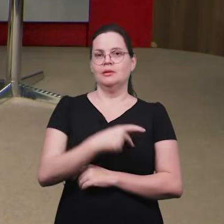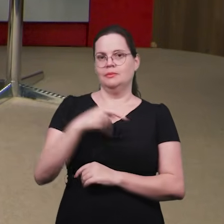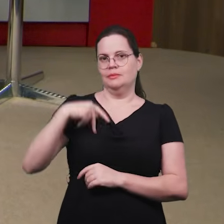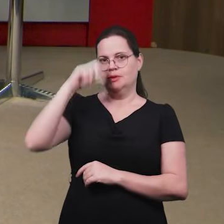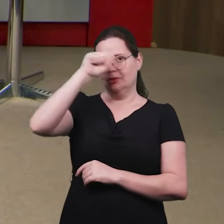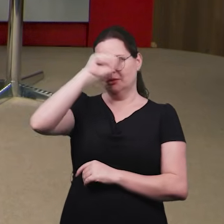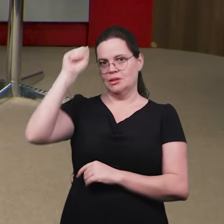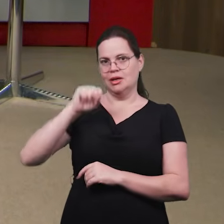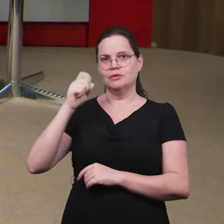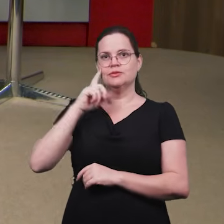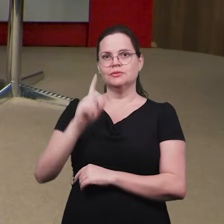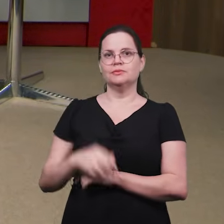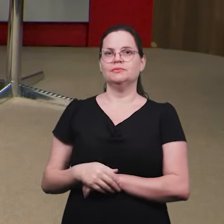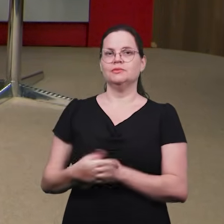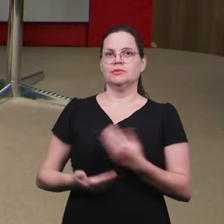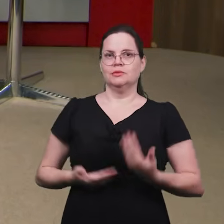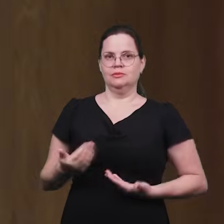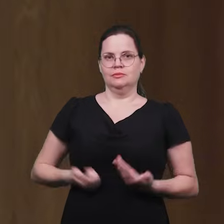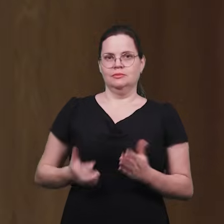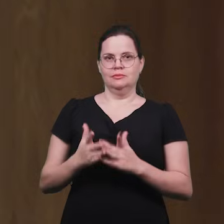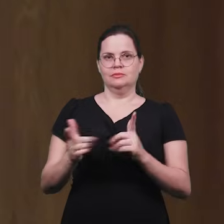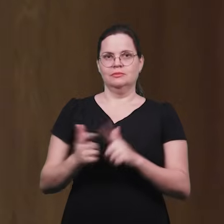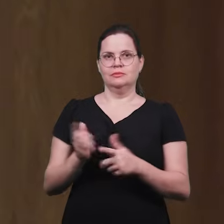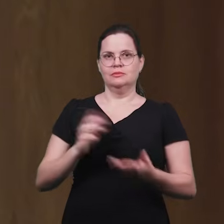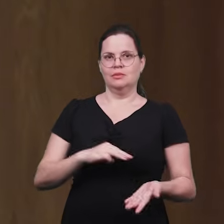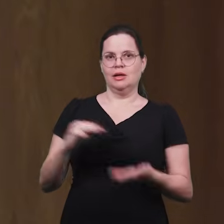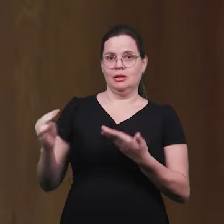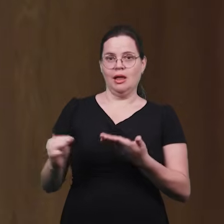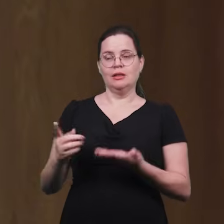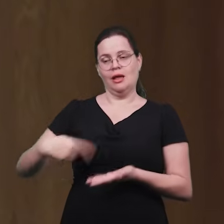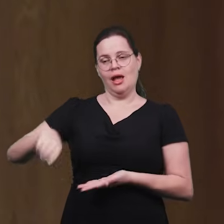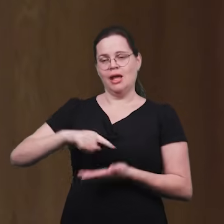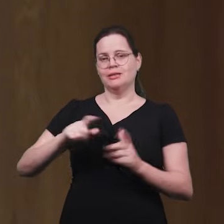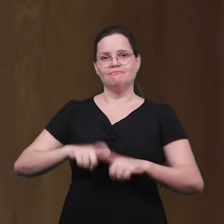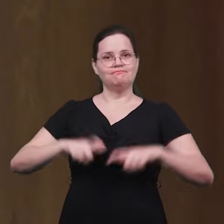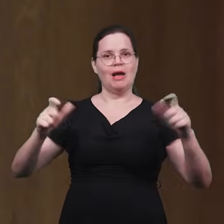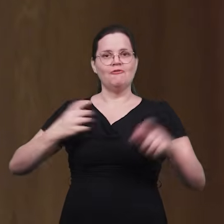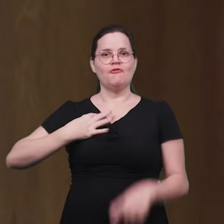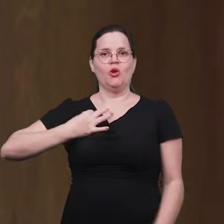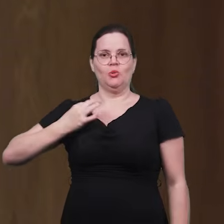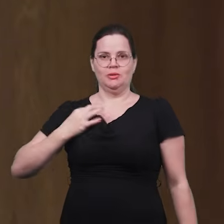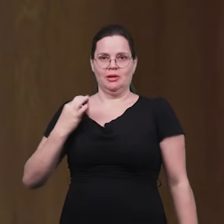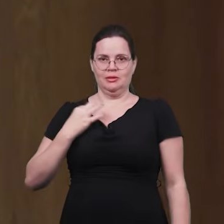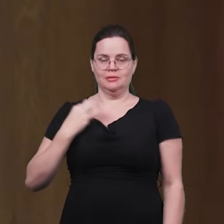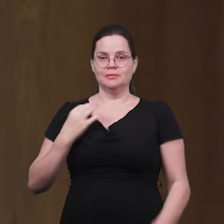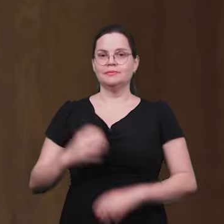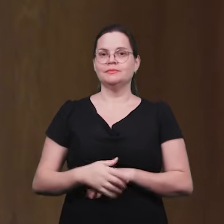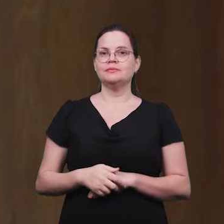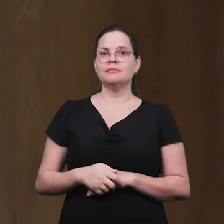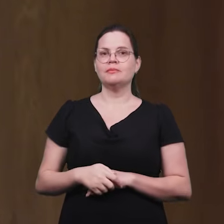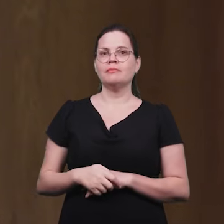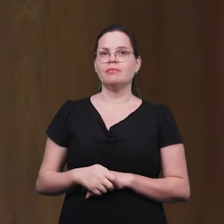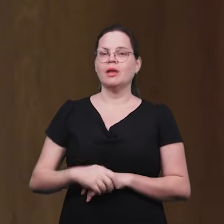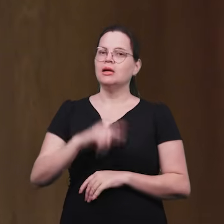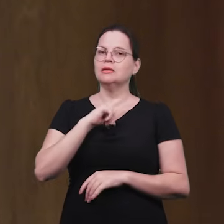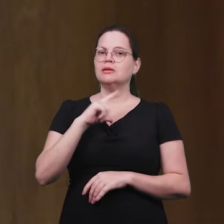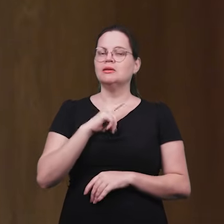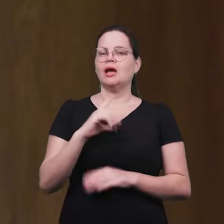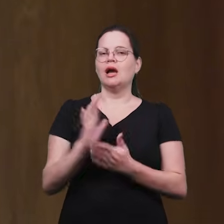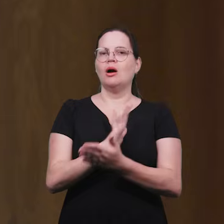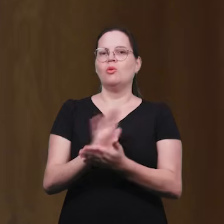senhor, os irmãos da Igreja Cristã Maranata são muitos voluntários. Há um planejamento para quem